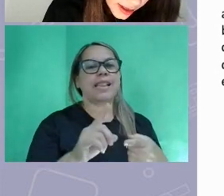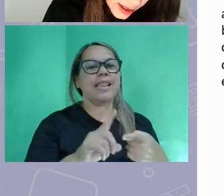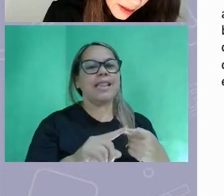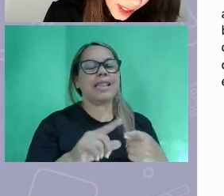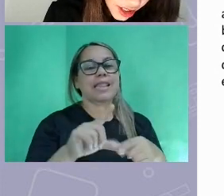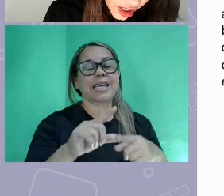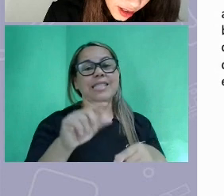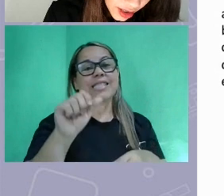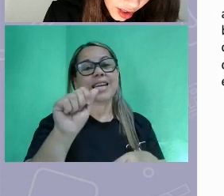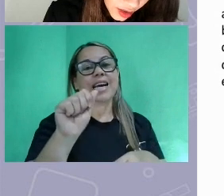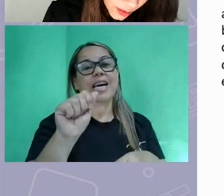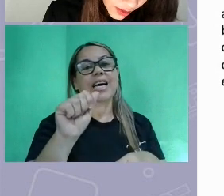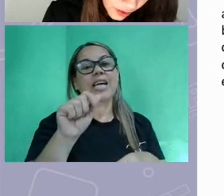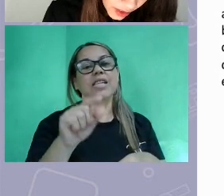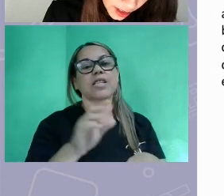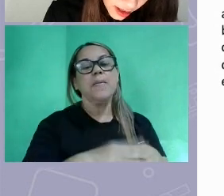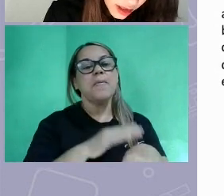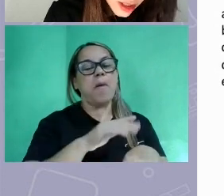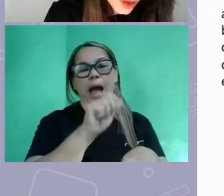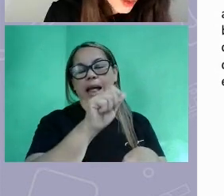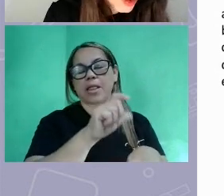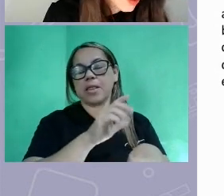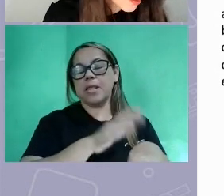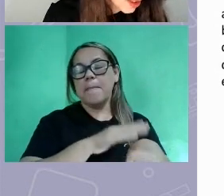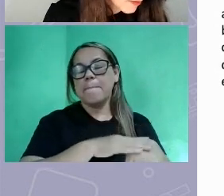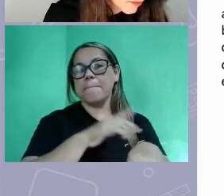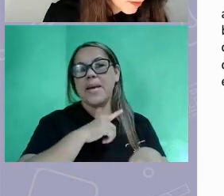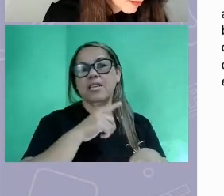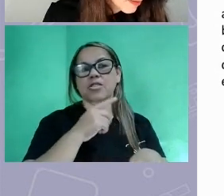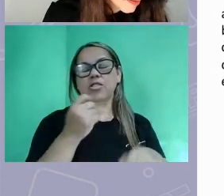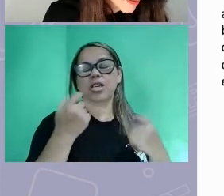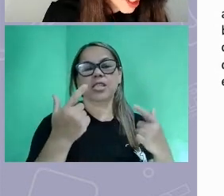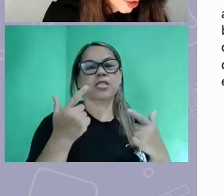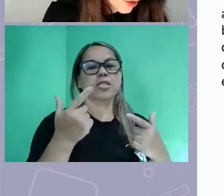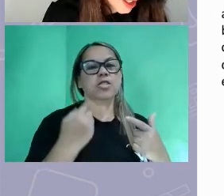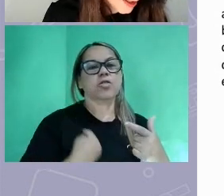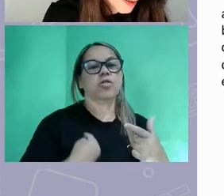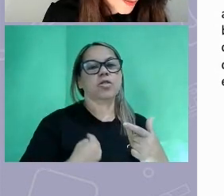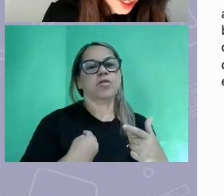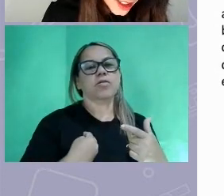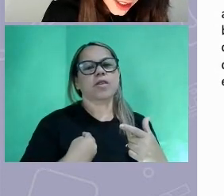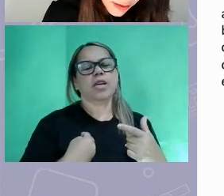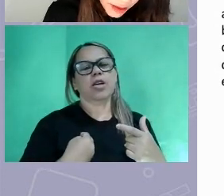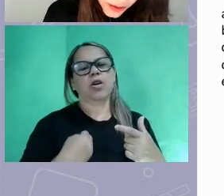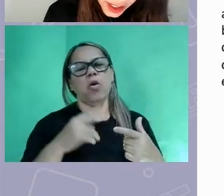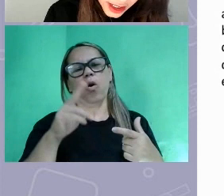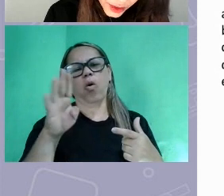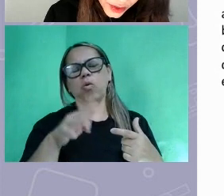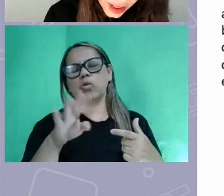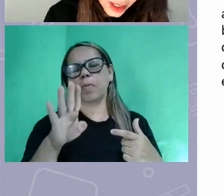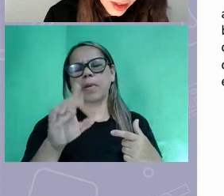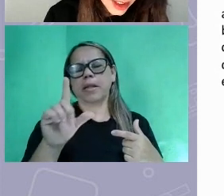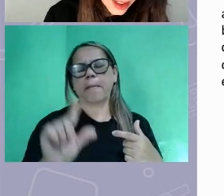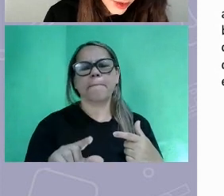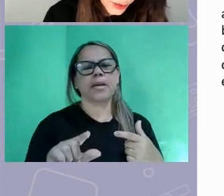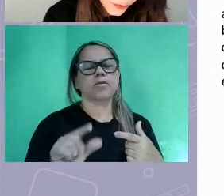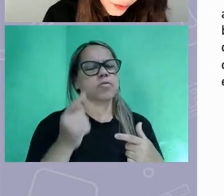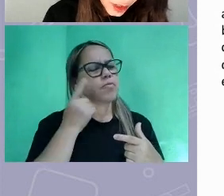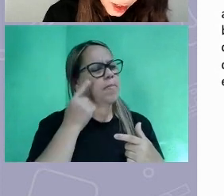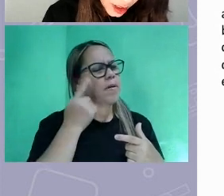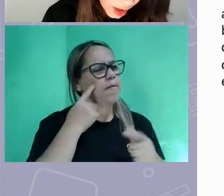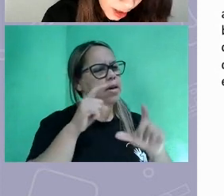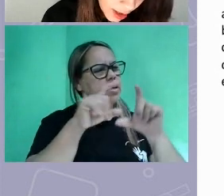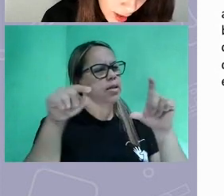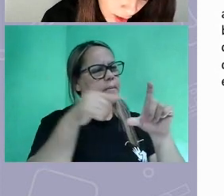urso A tem mais chances de sobrevivência que o urso B isso é correto? vamos ver aqui no enunciado ele diz ó